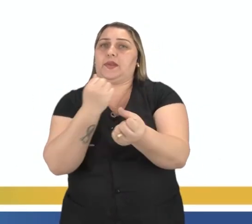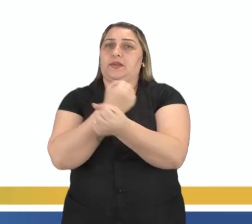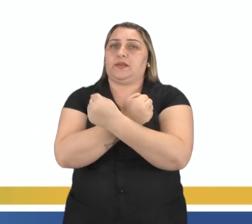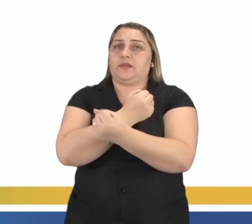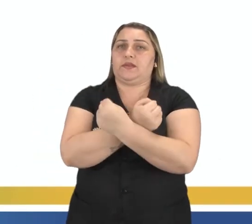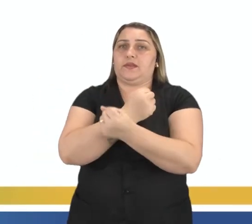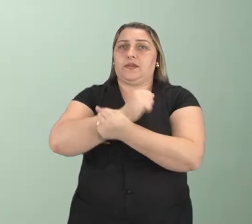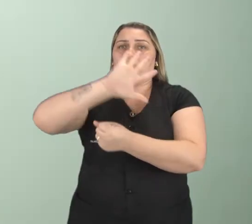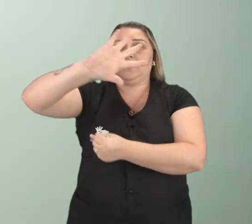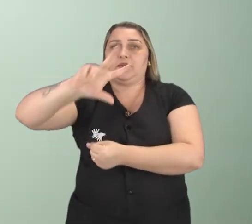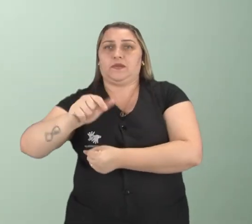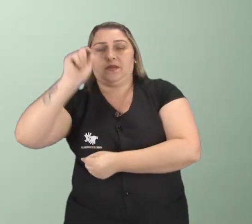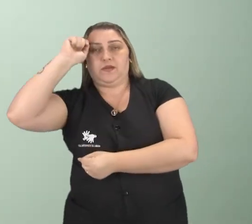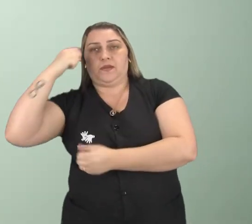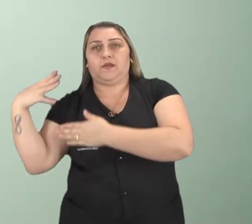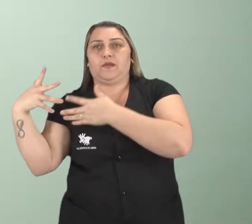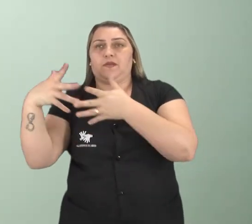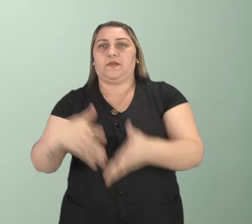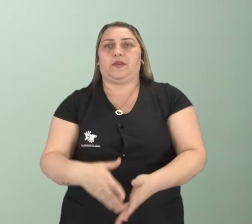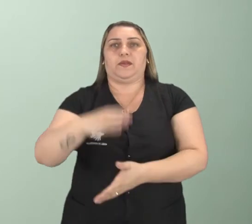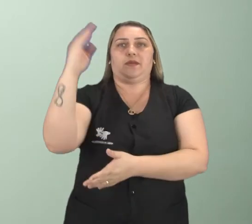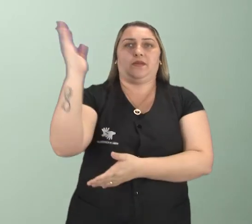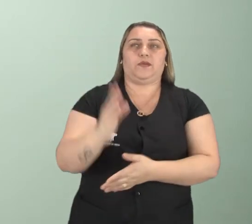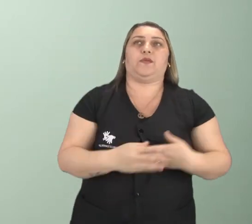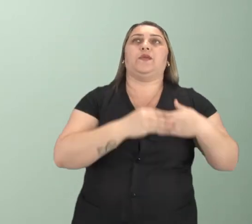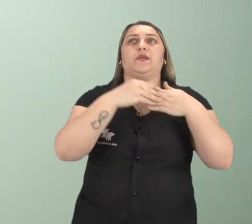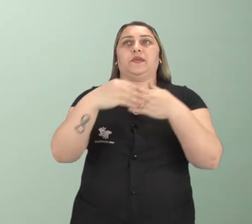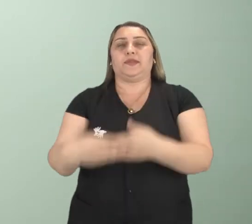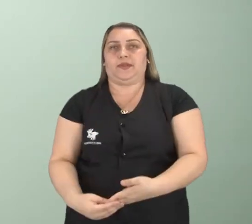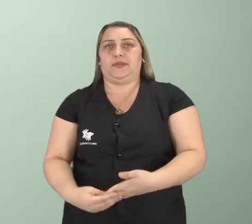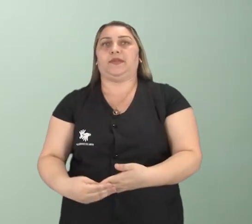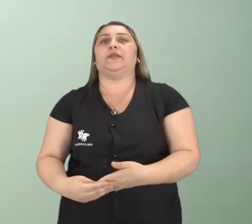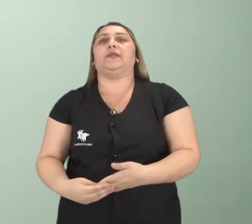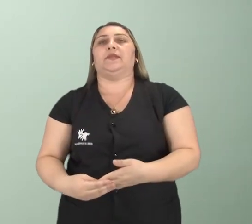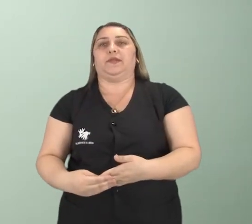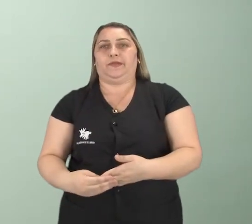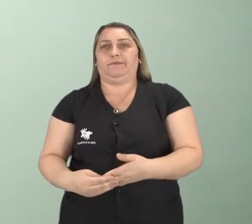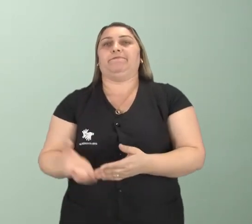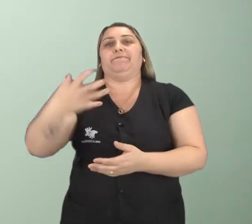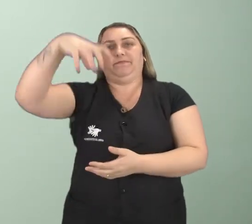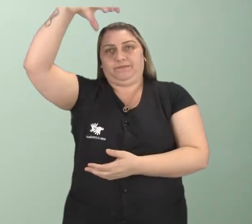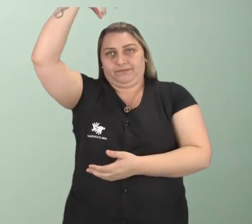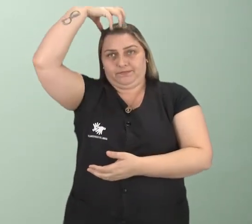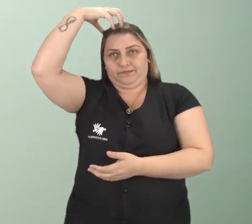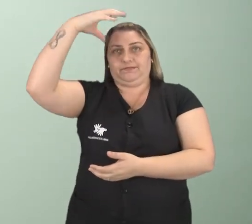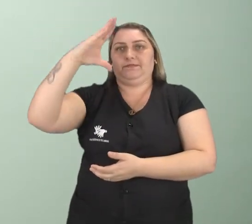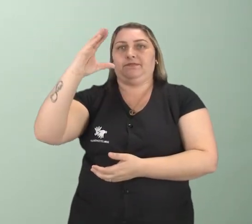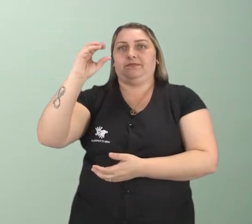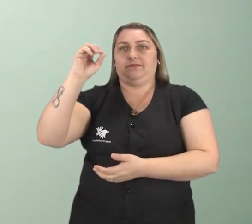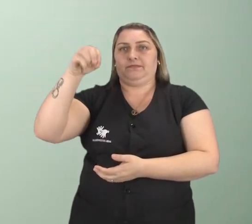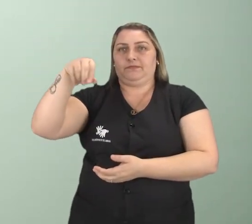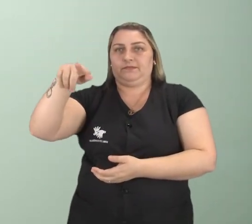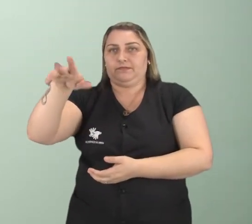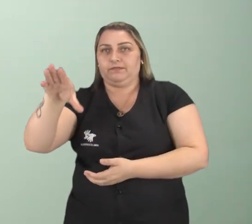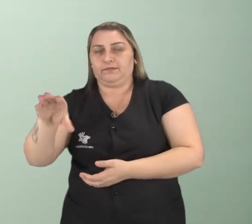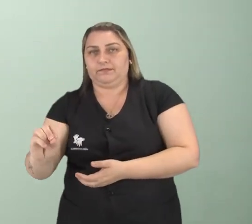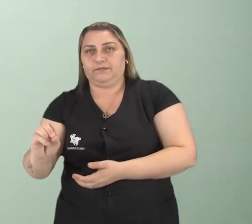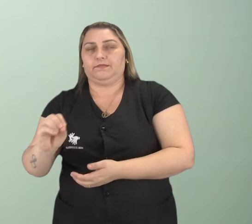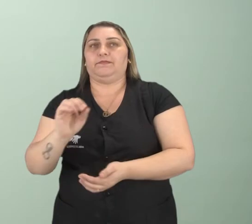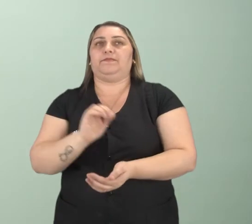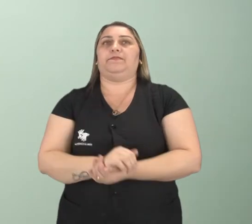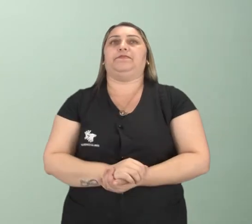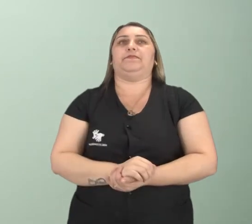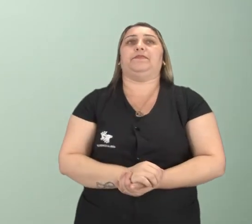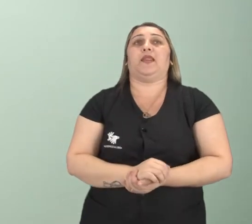escravizados africanos que vieram para o Brasil, vieram aí a partir do Reino de Congo. Então, a gente tem muito aí a ver com esse